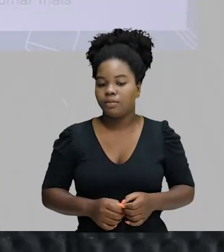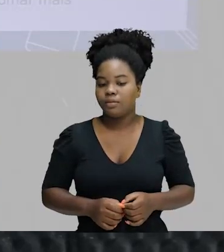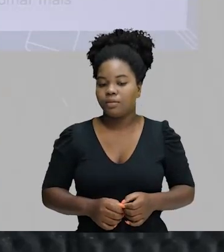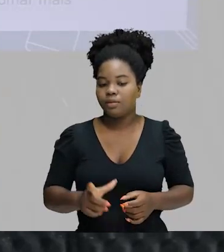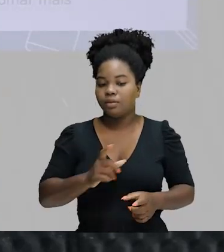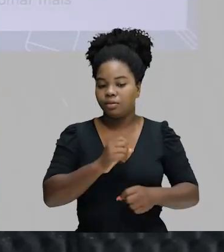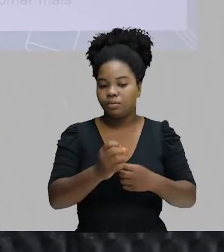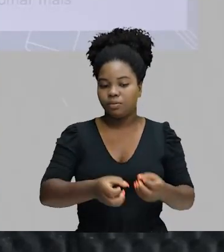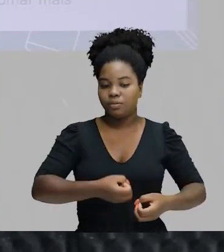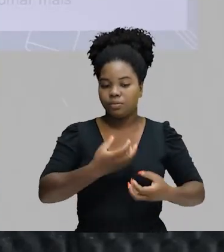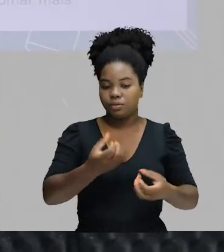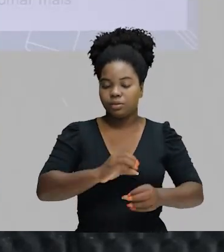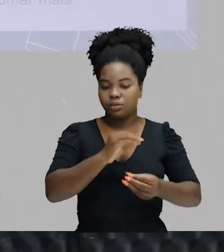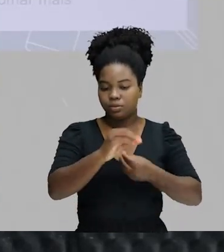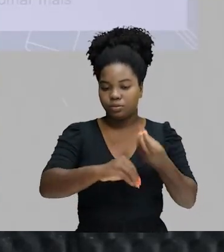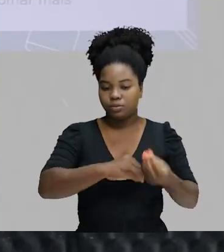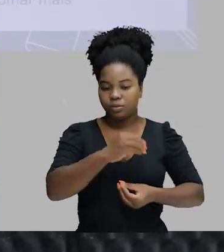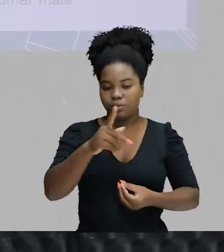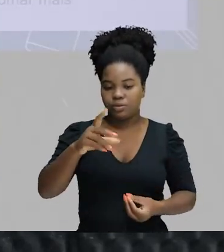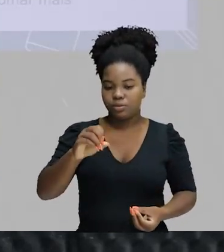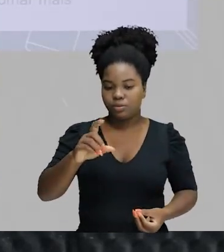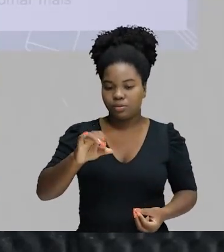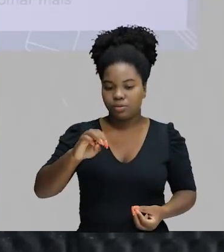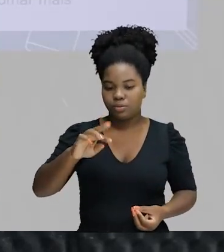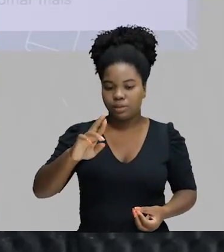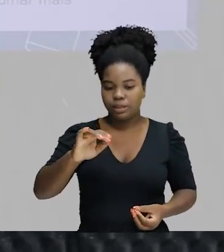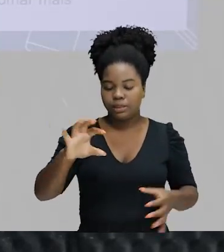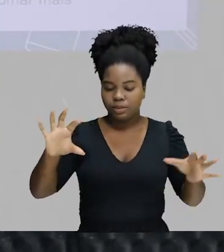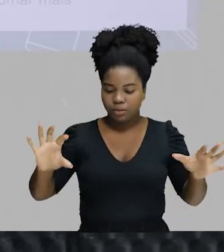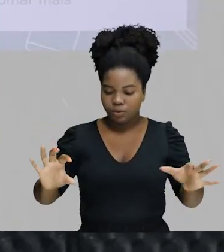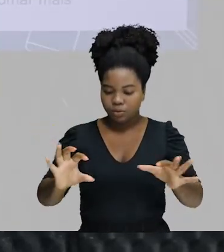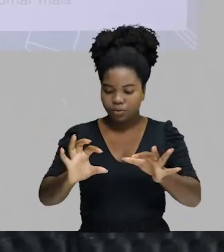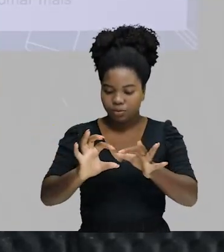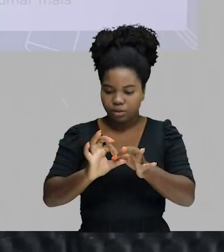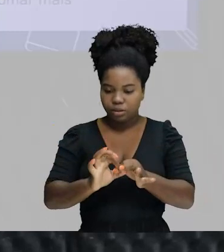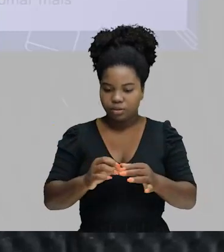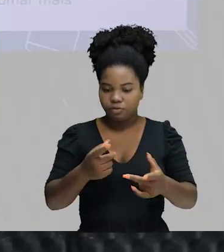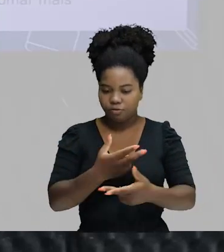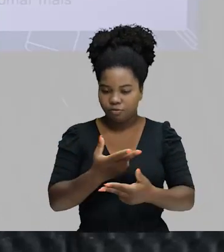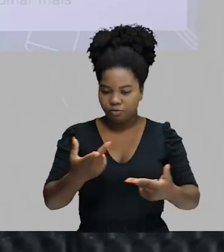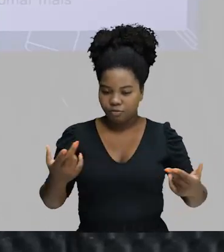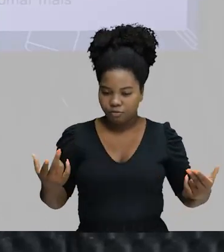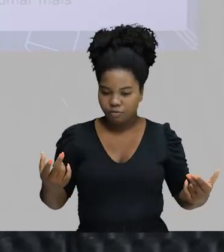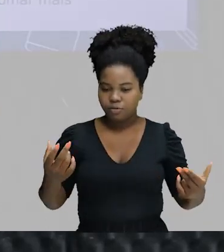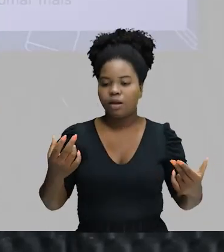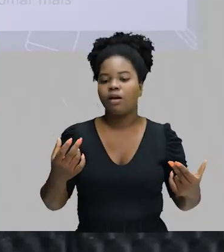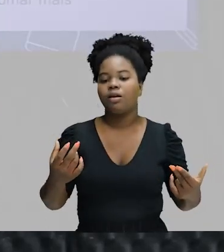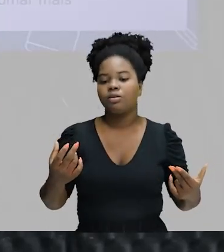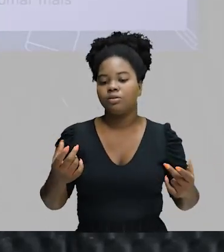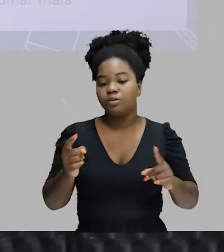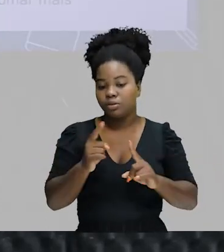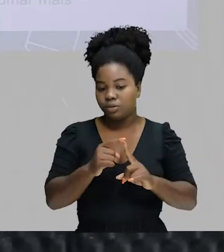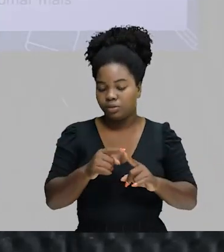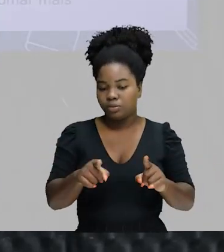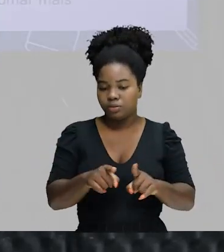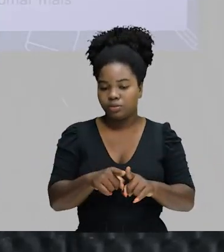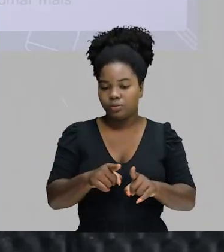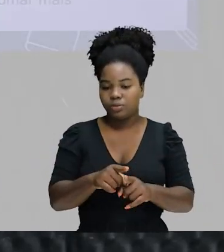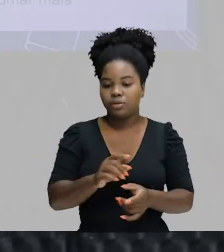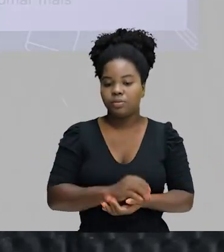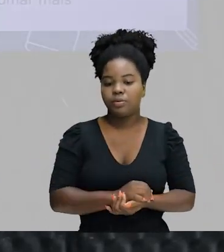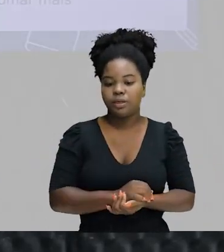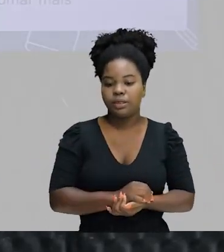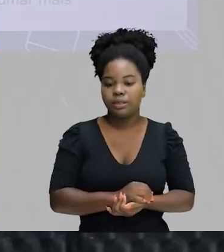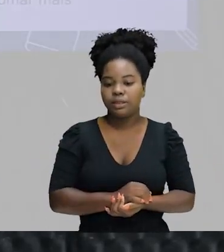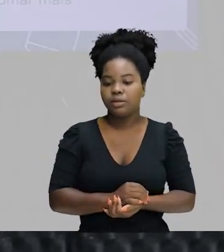de polimerização, então nós vamos ter a união de vários monômeros etilenos